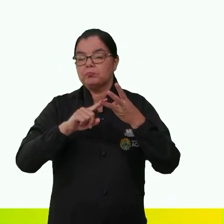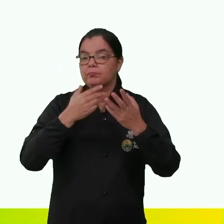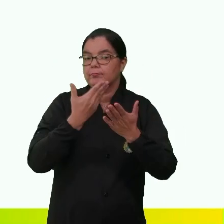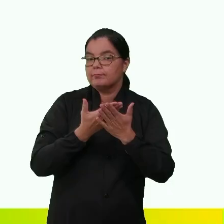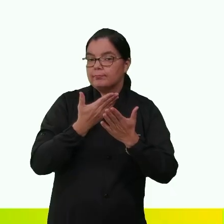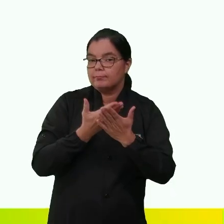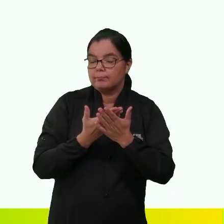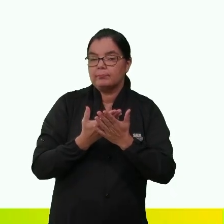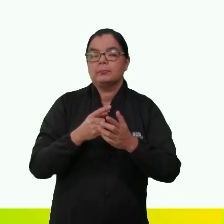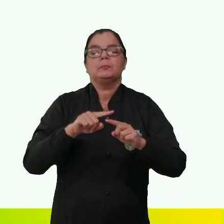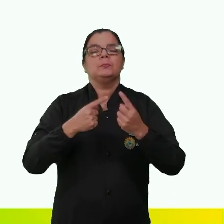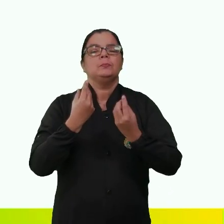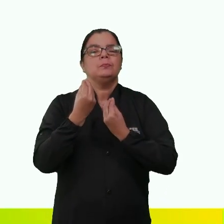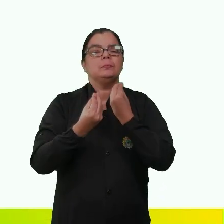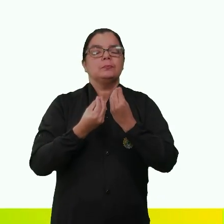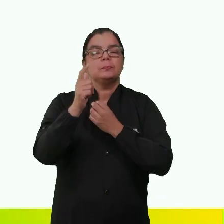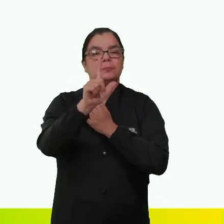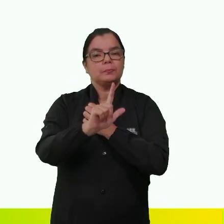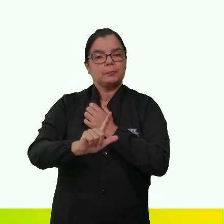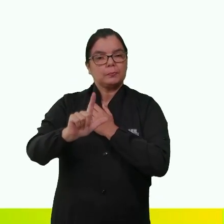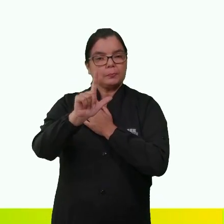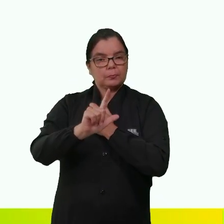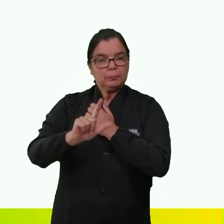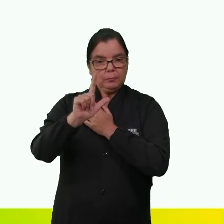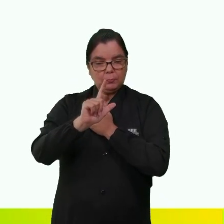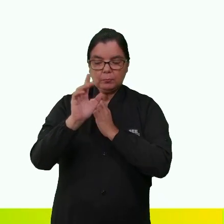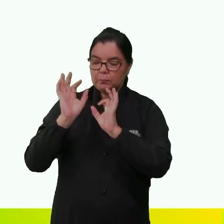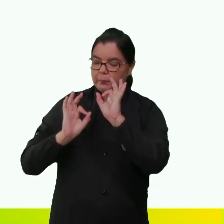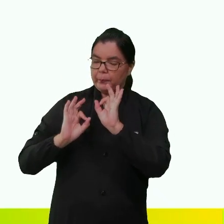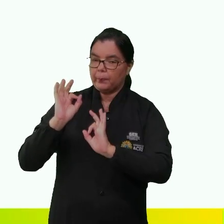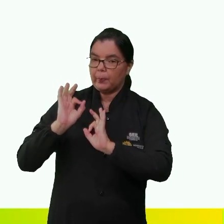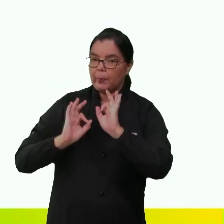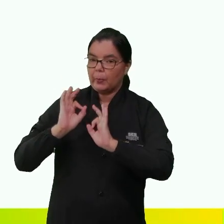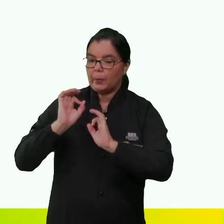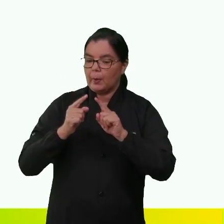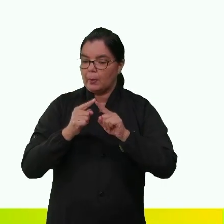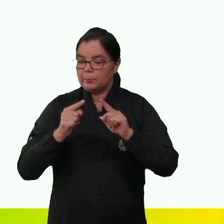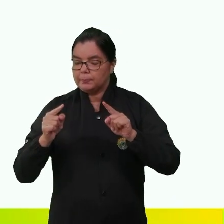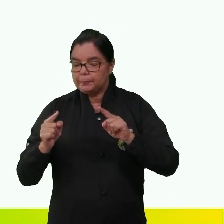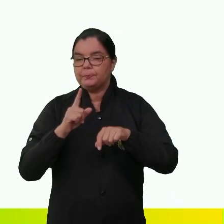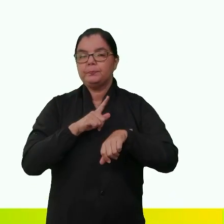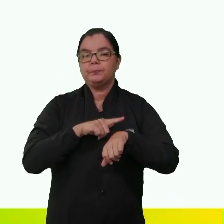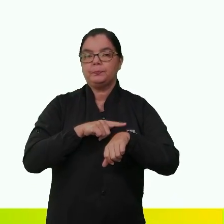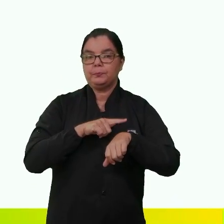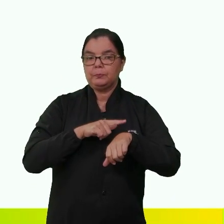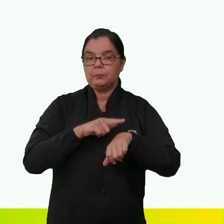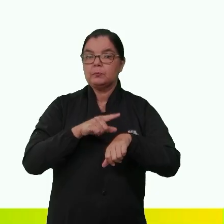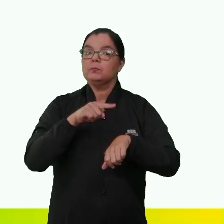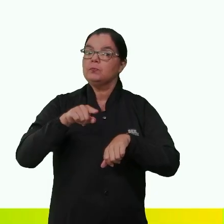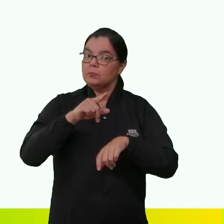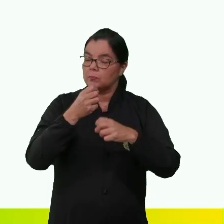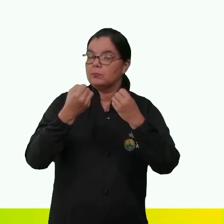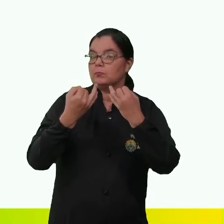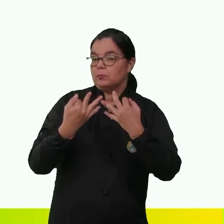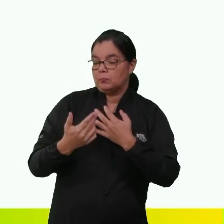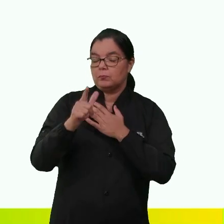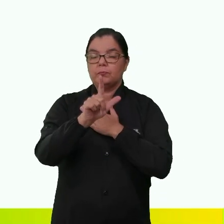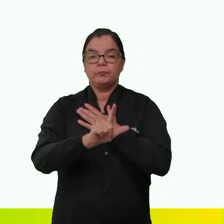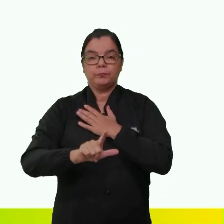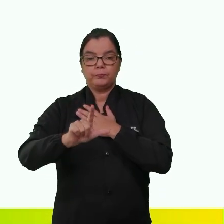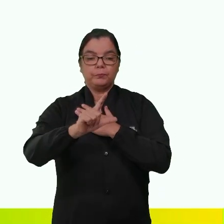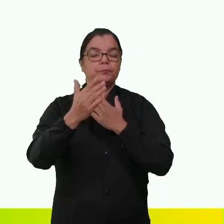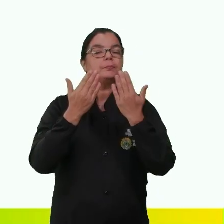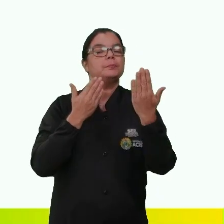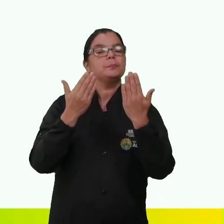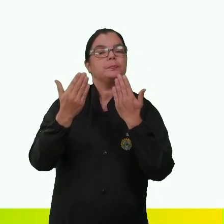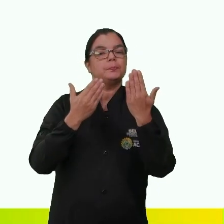é a forma como a literatura se organiza ao longo do tempo. E quando nós falamos de literatura